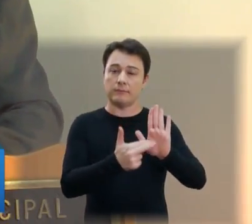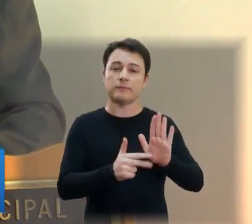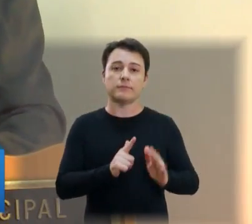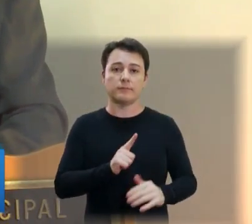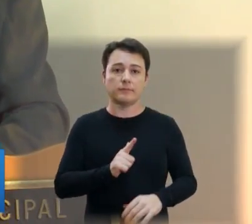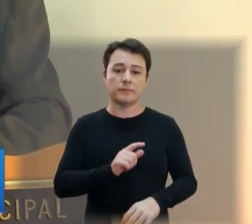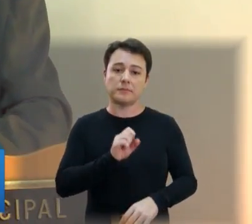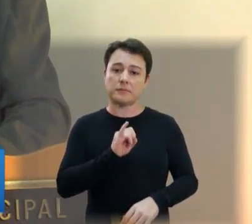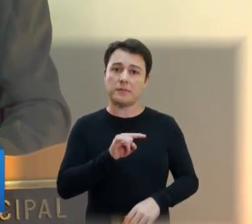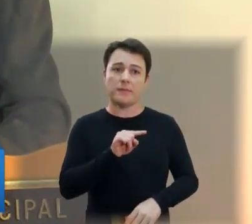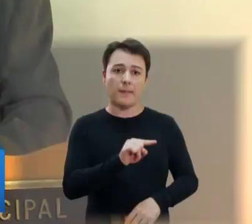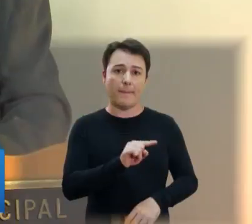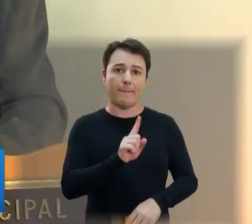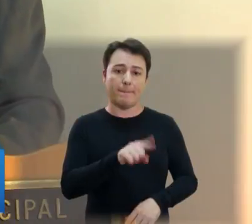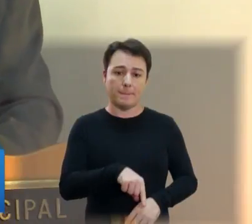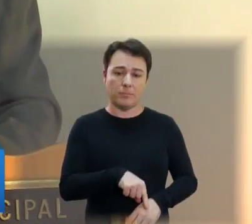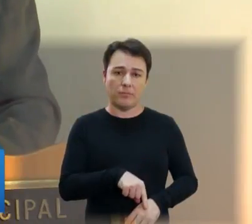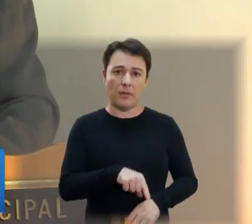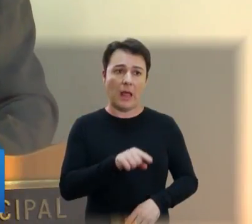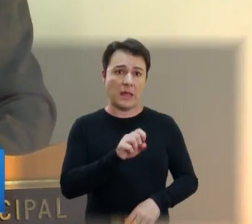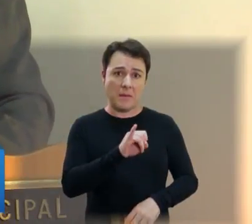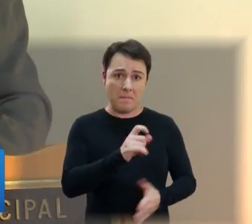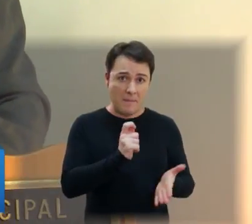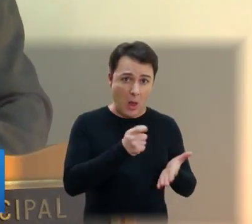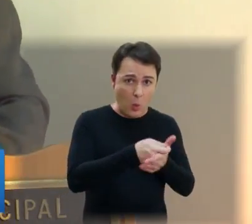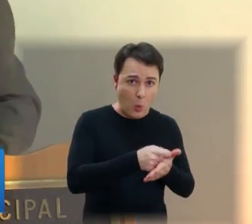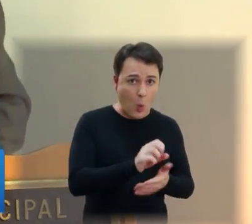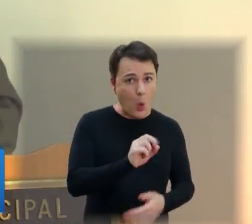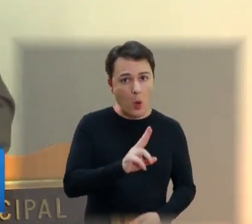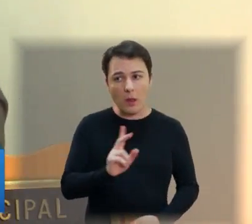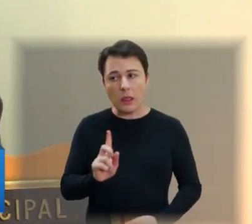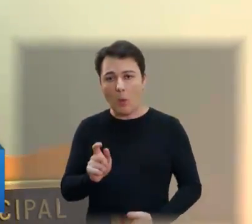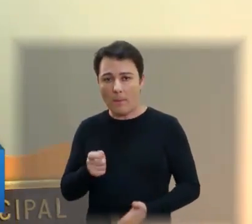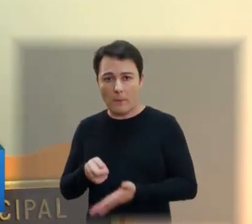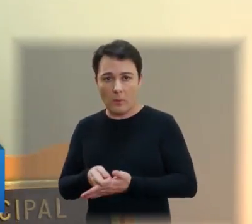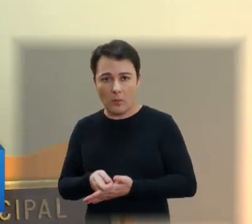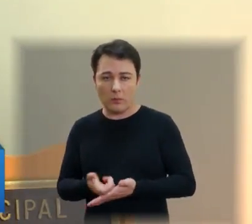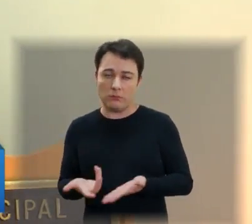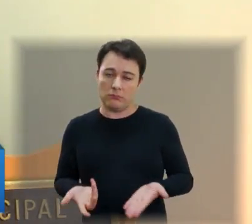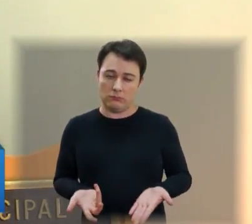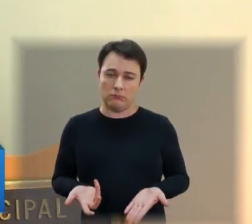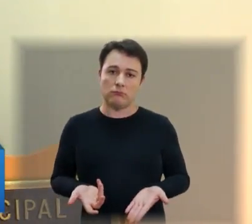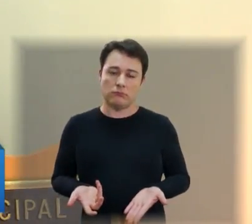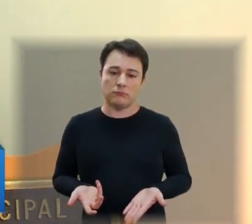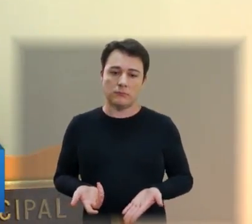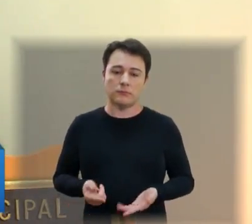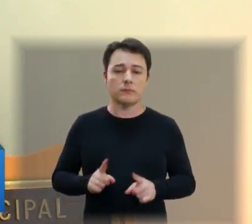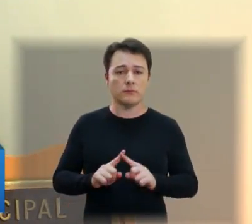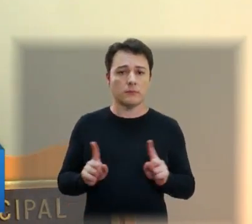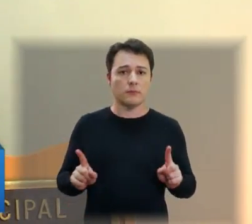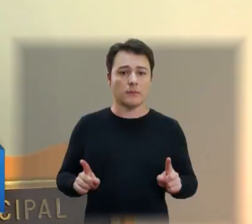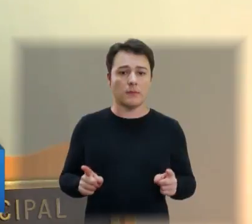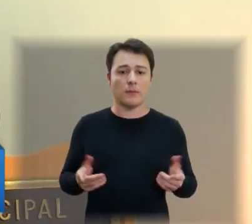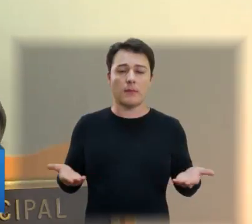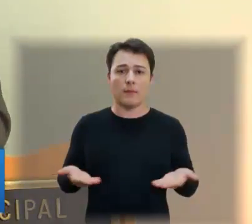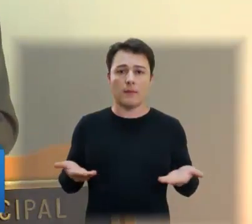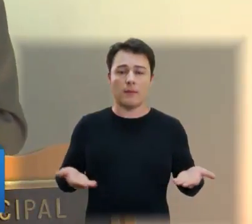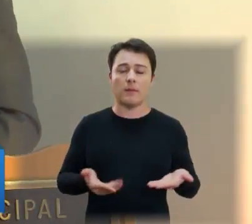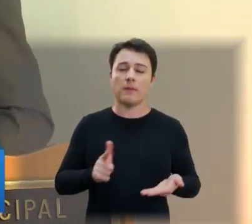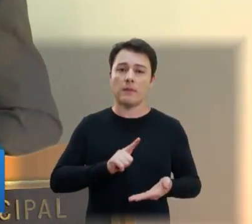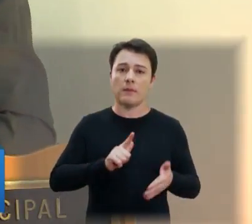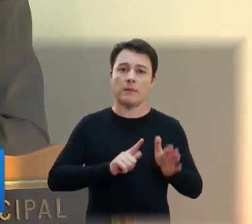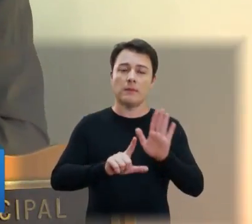evento, que ela pagou ou não pagou, mas a responsabilidade tem que ser de quem organizou o evento. Então, a prefeitura vem